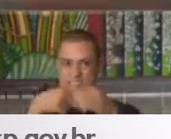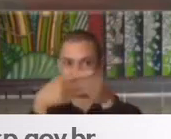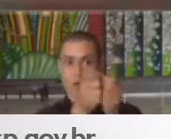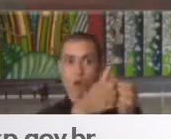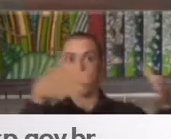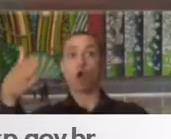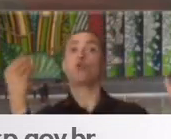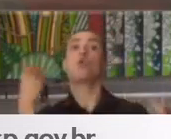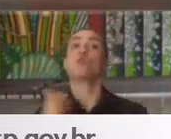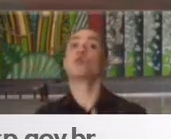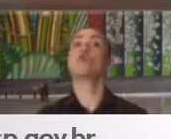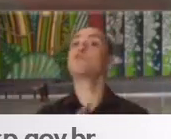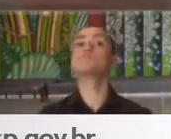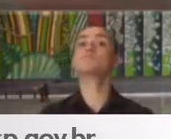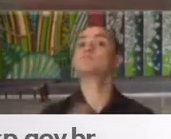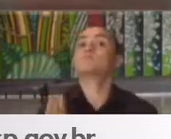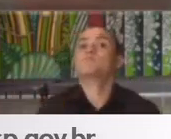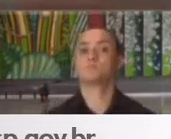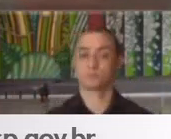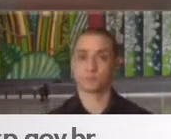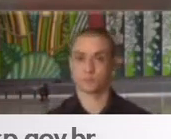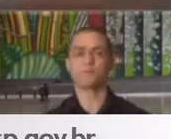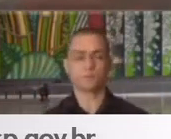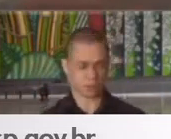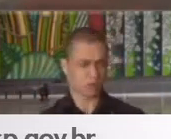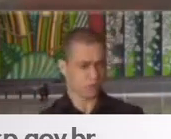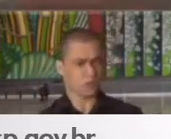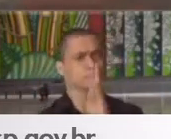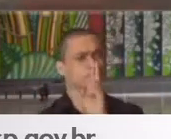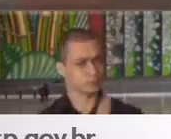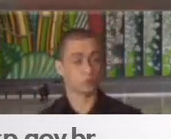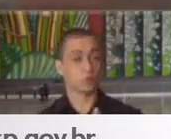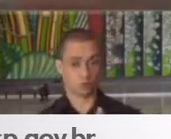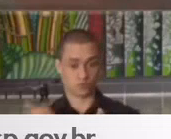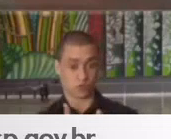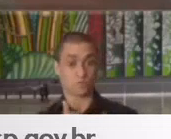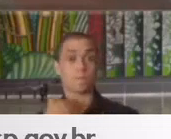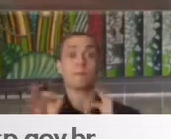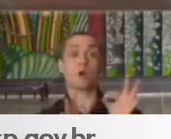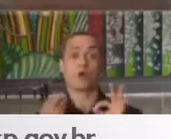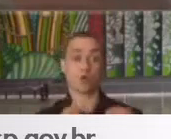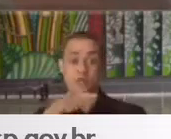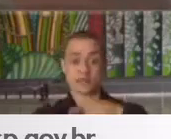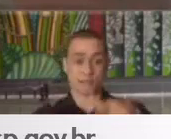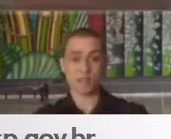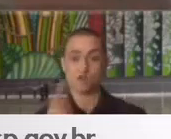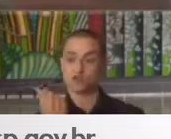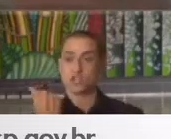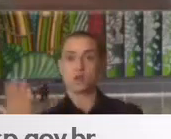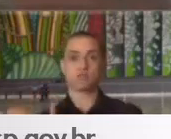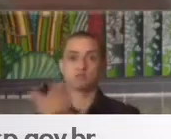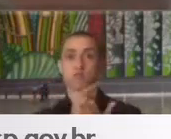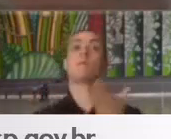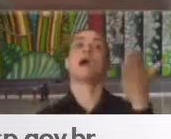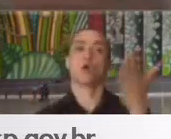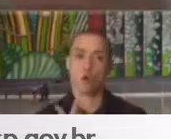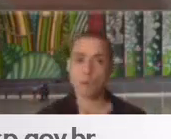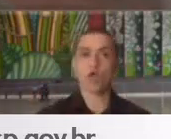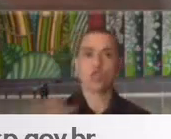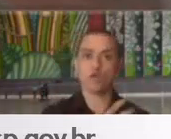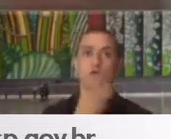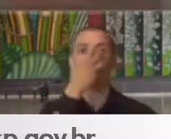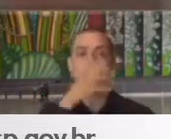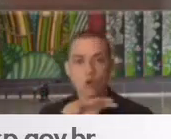semanas? Marcelo, eu mesmo posso responder. Se prepara trabalhando e articulando recursos para a compra de